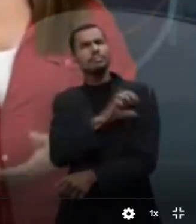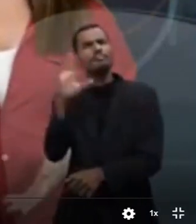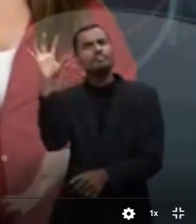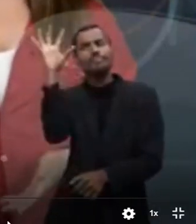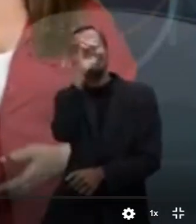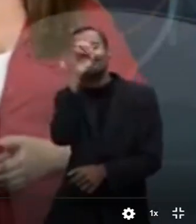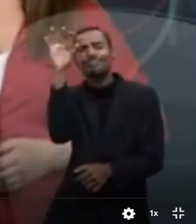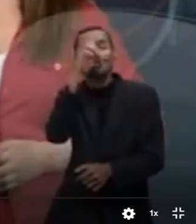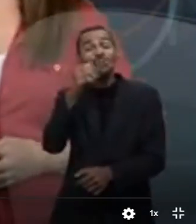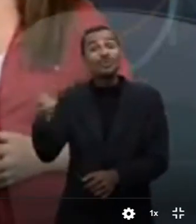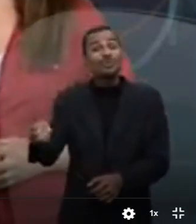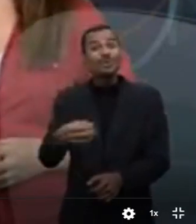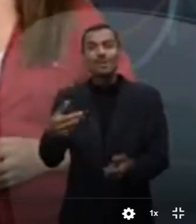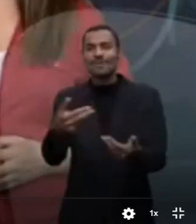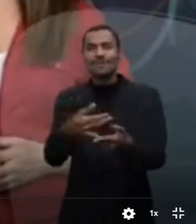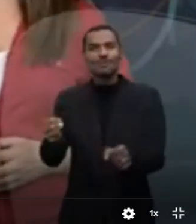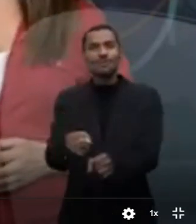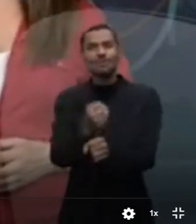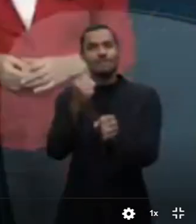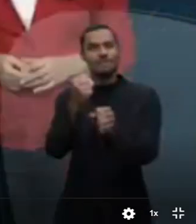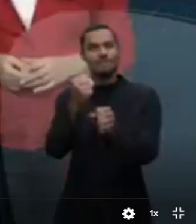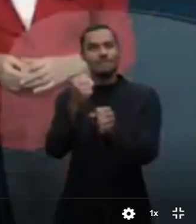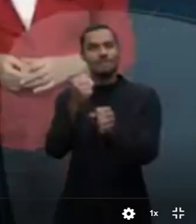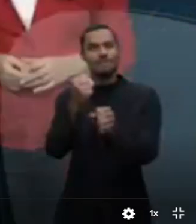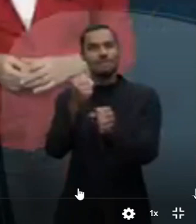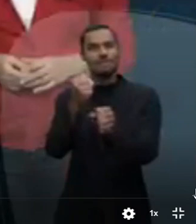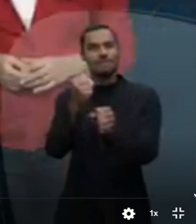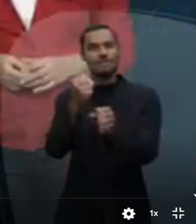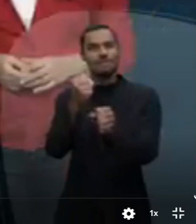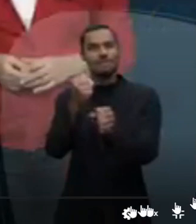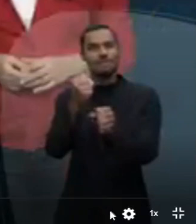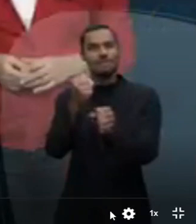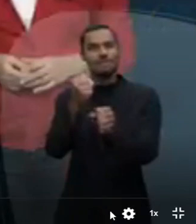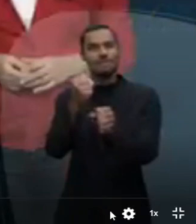aprendendo muitas coisas novas sobre construção civil.